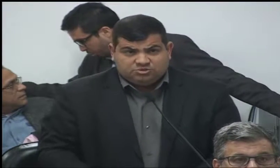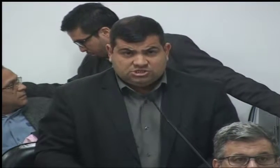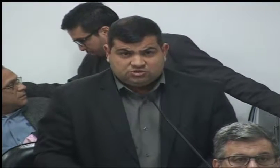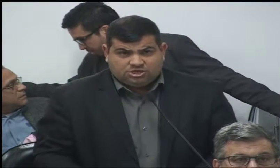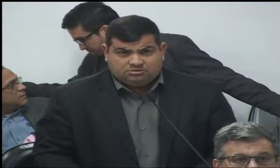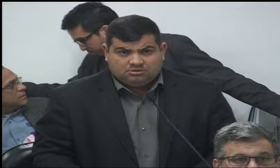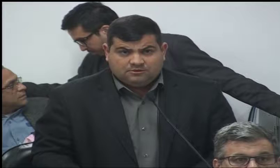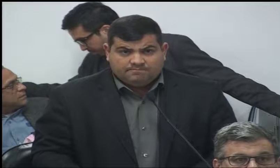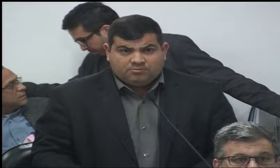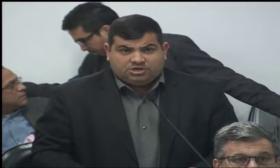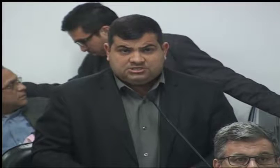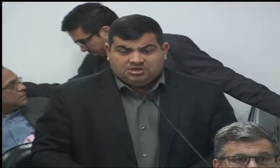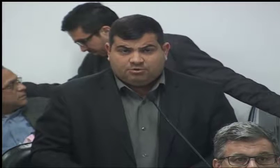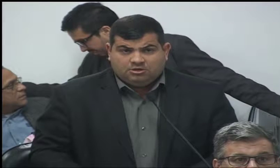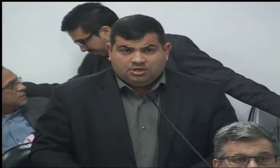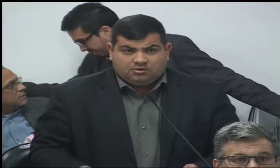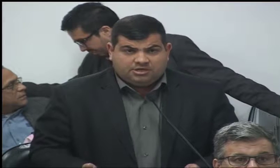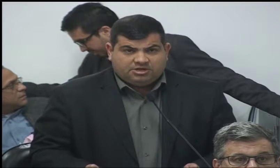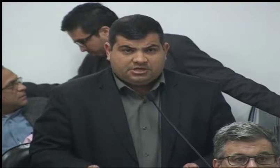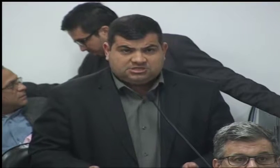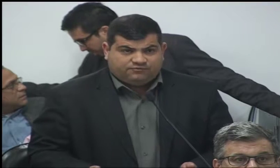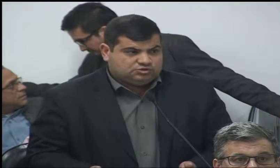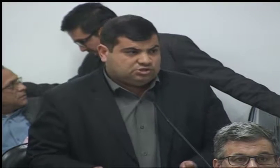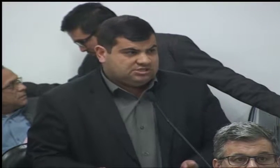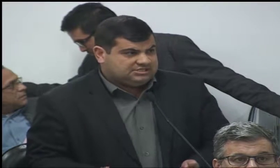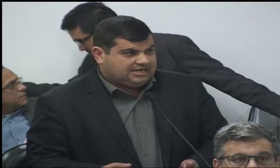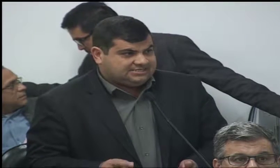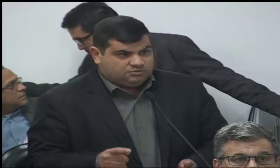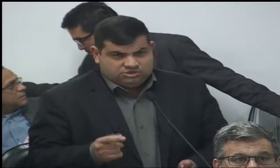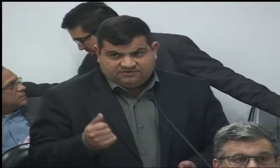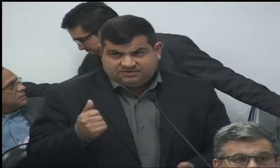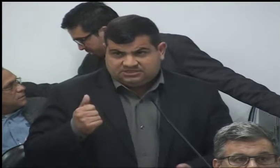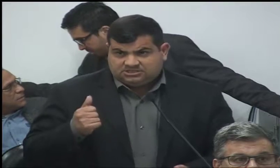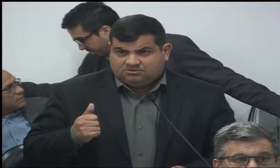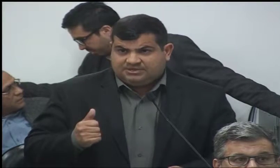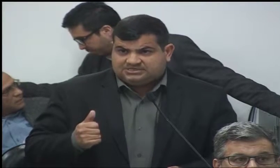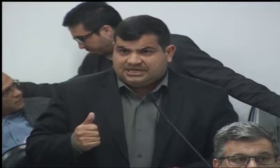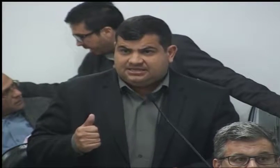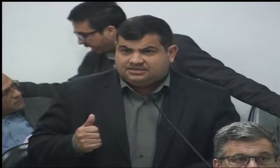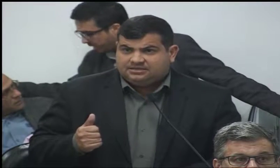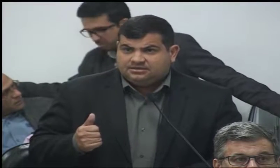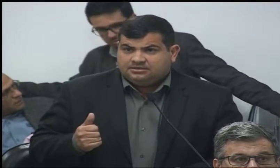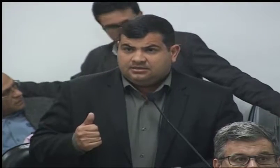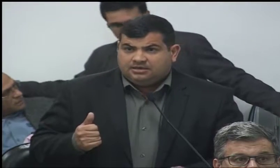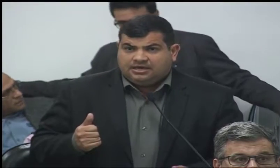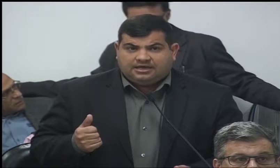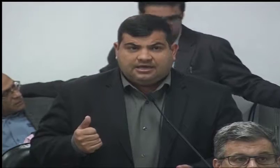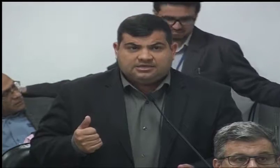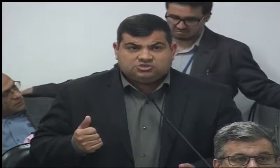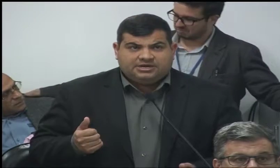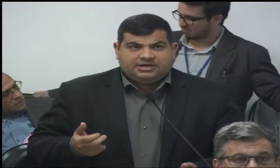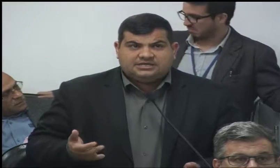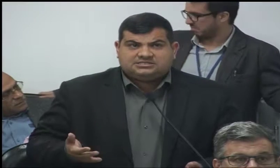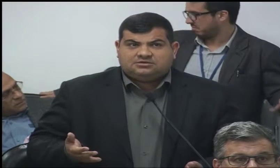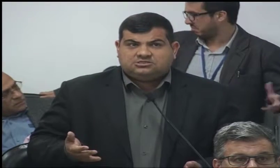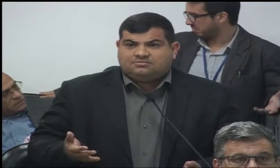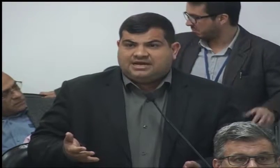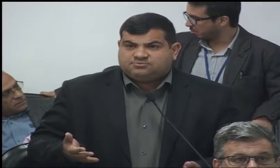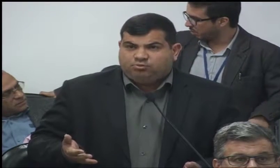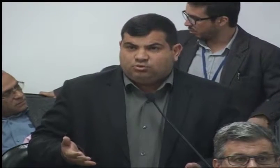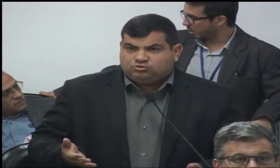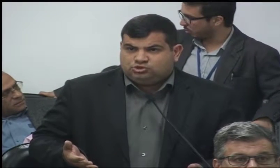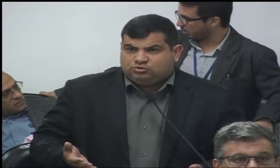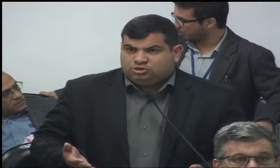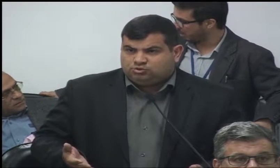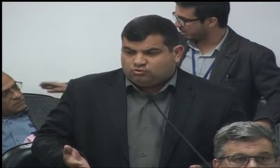inclusive 2018. Por exemplo, eu lembro aqui que já foi discutido nessa casa, inclusive na gestão passada, sobre a criação de